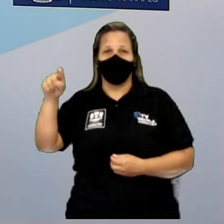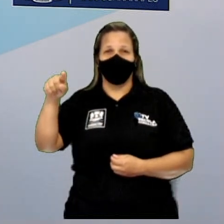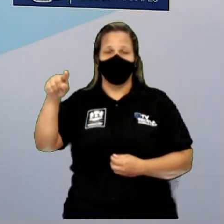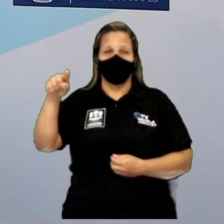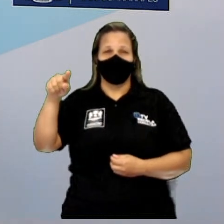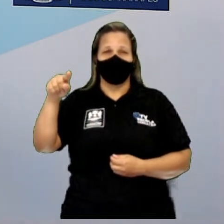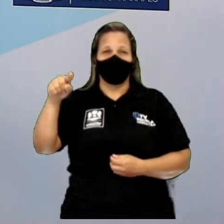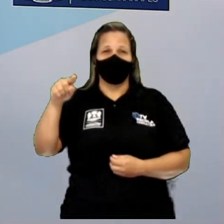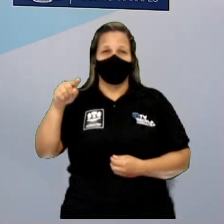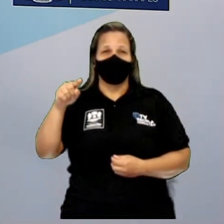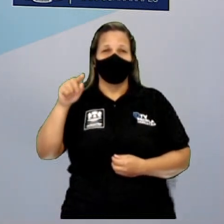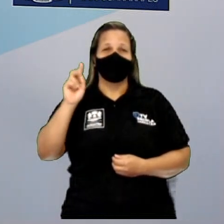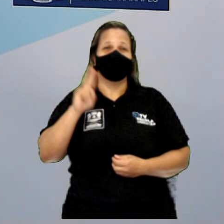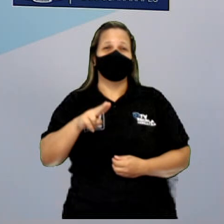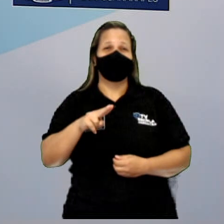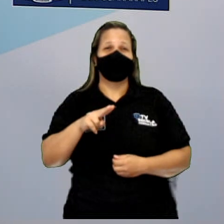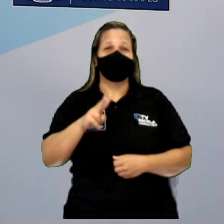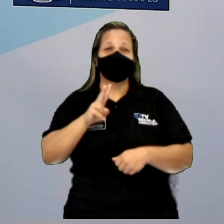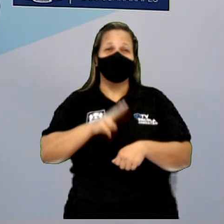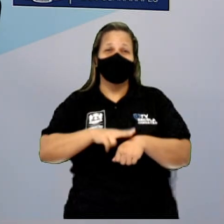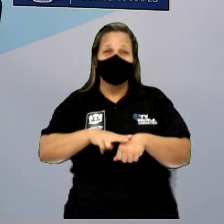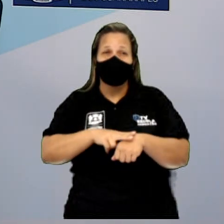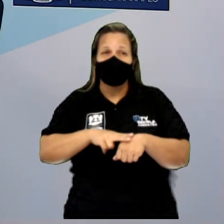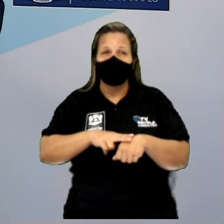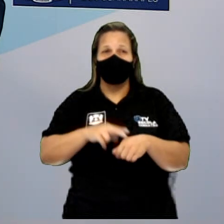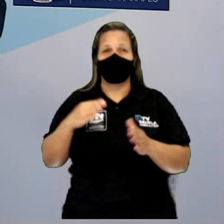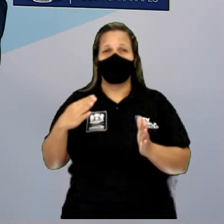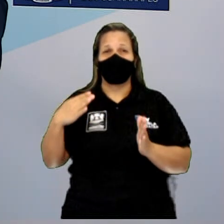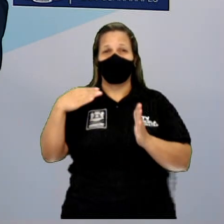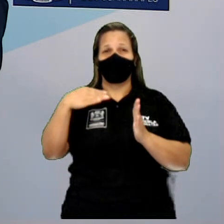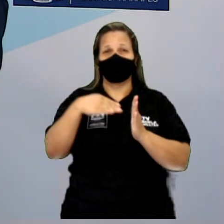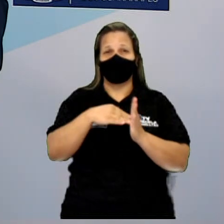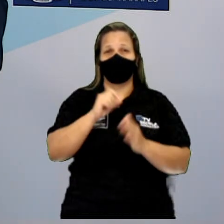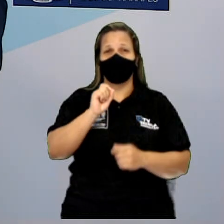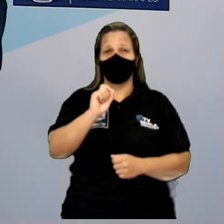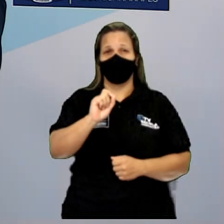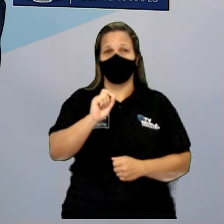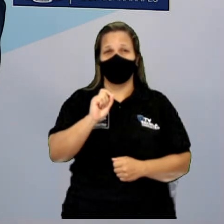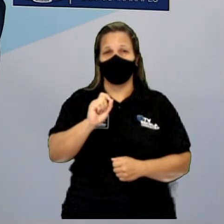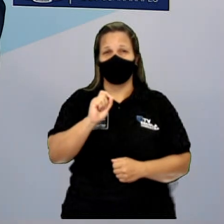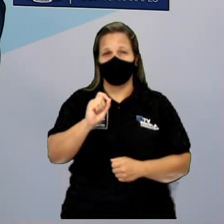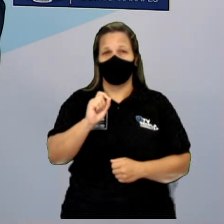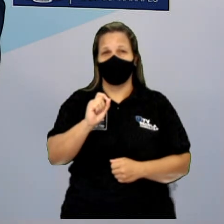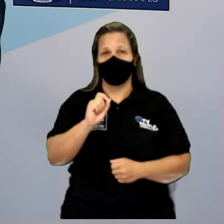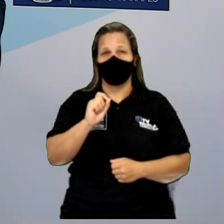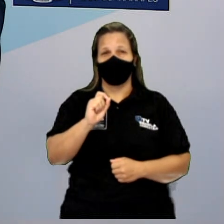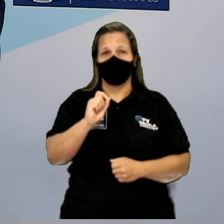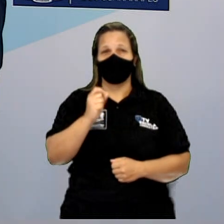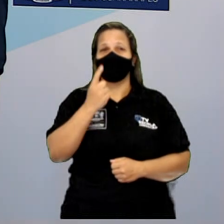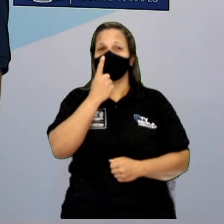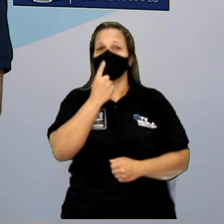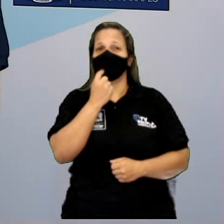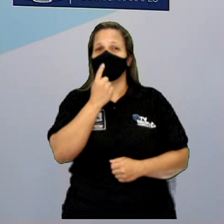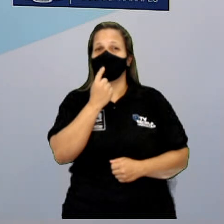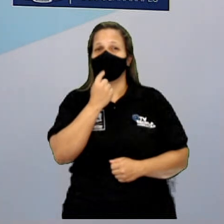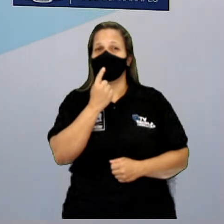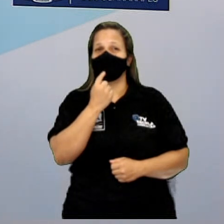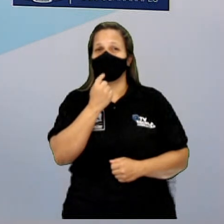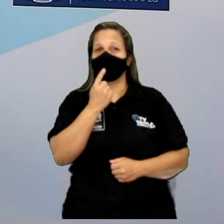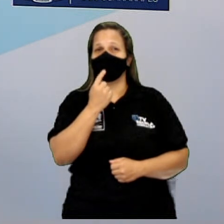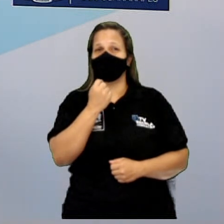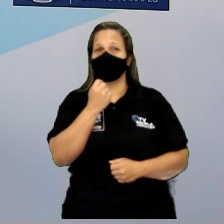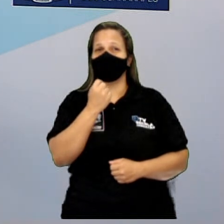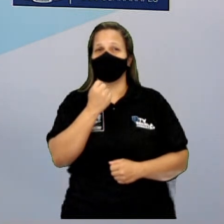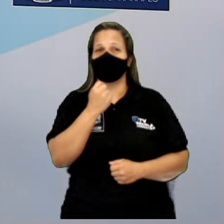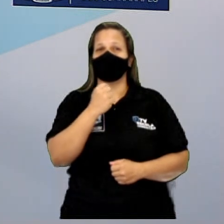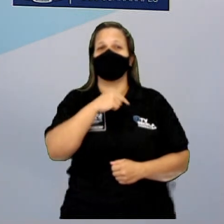faixa do ultravioleta, até 700 nanômetros, que vai terminar próximo do infravermelho. E a